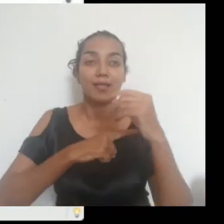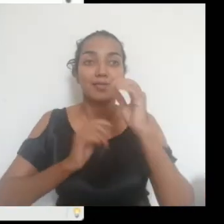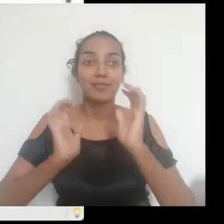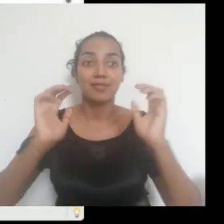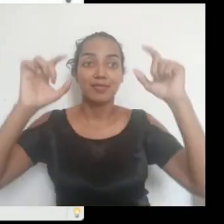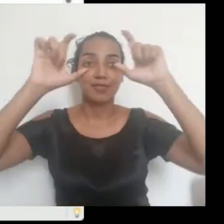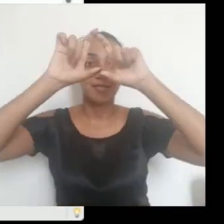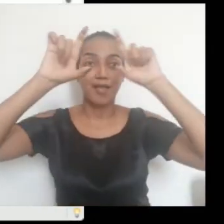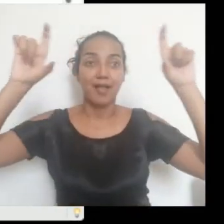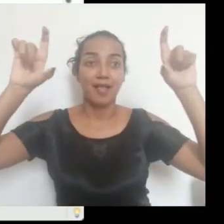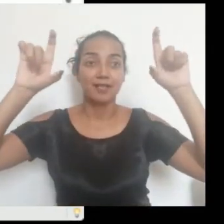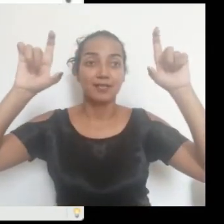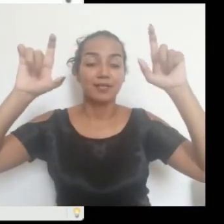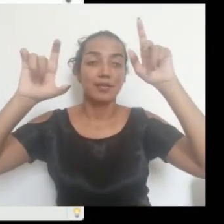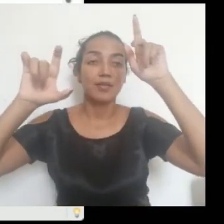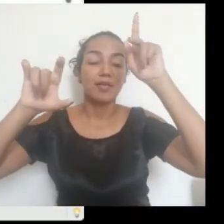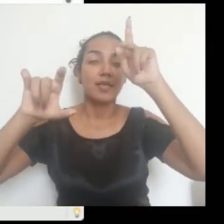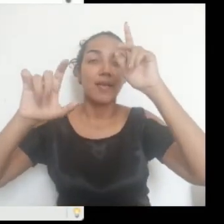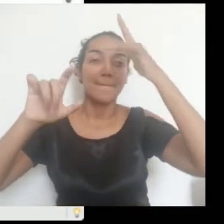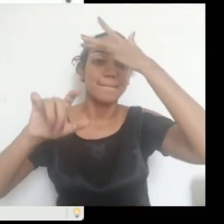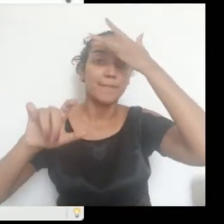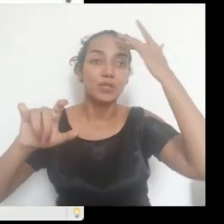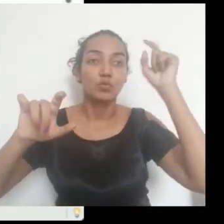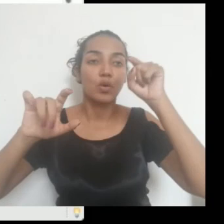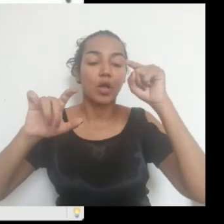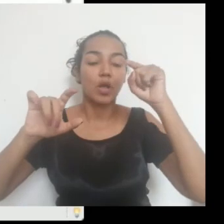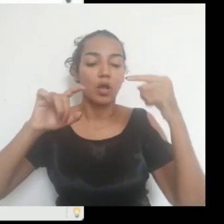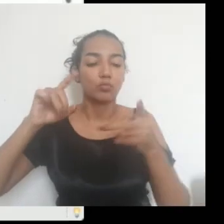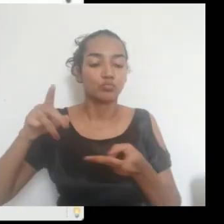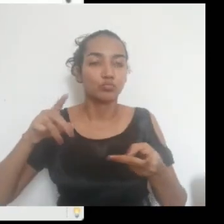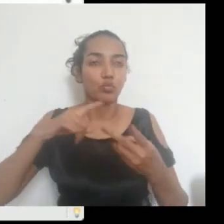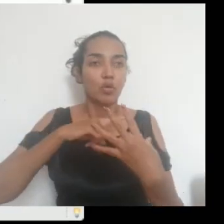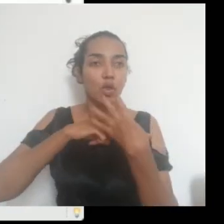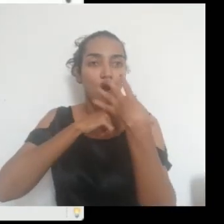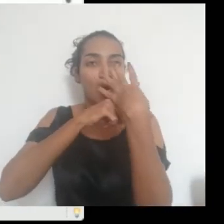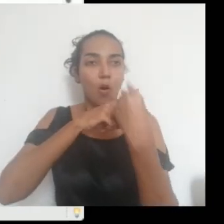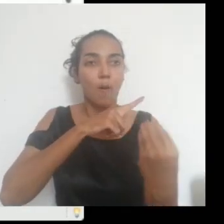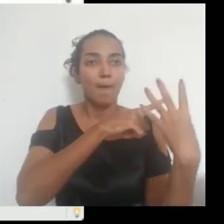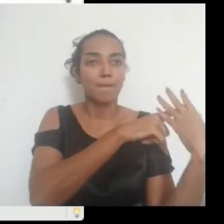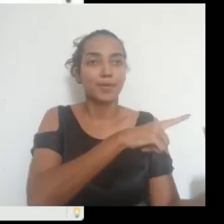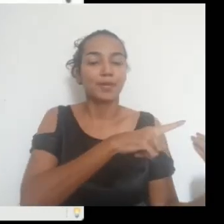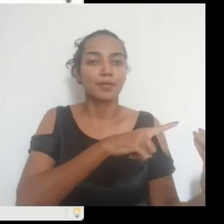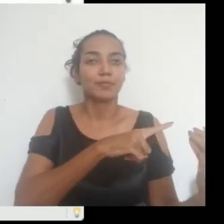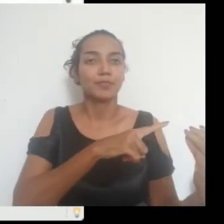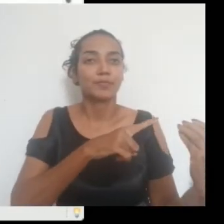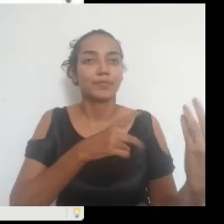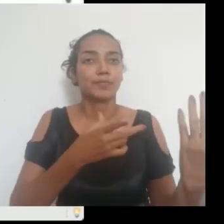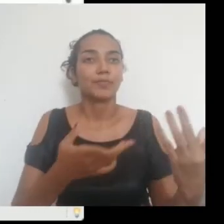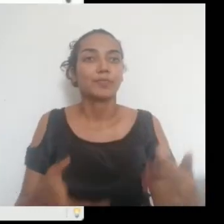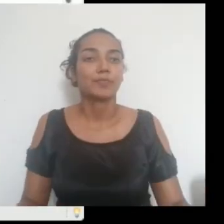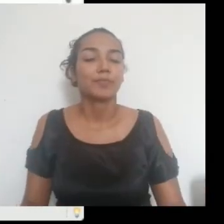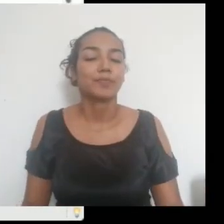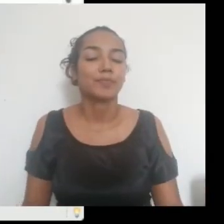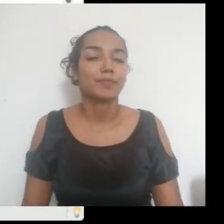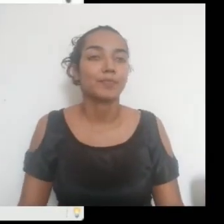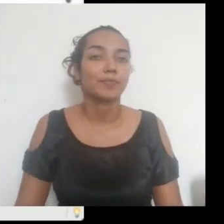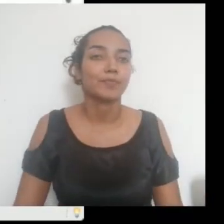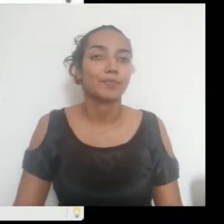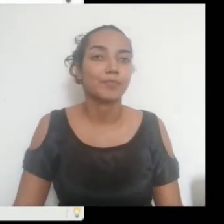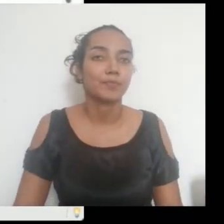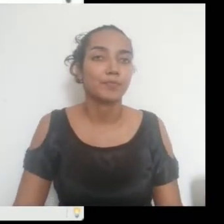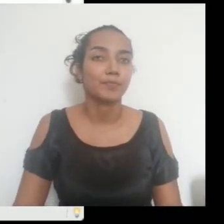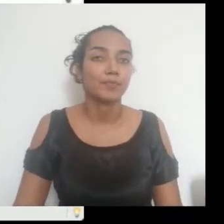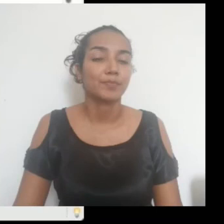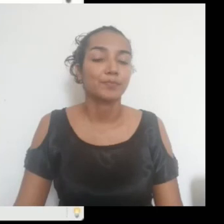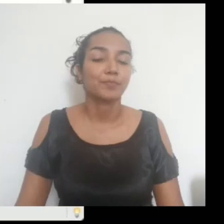esses atributos, CPF, nome e data de nascimento, como também os métodos get e set da classe pessoa. Bom, existem